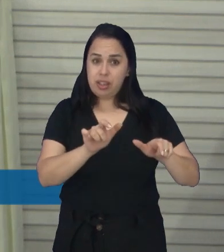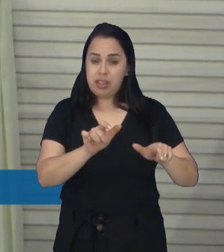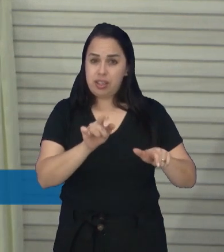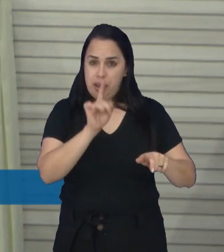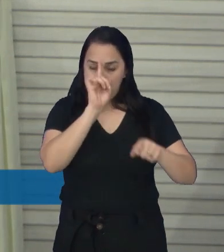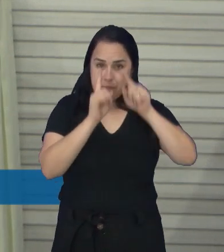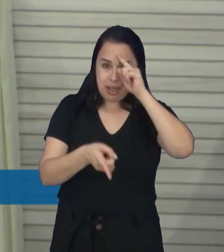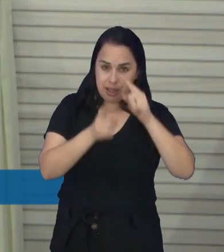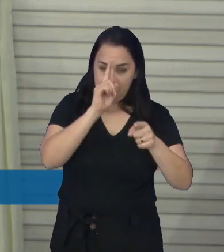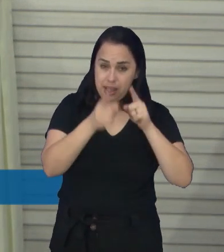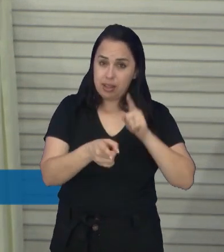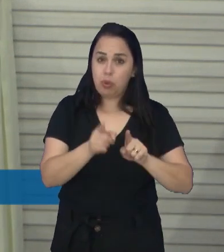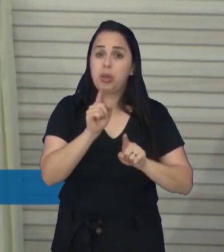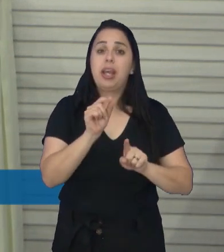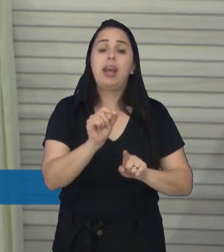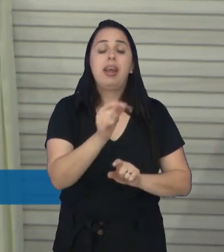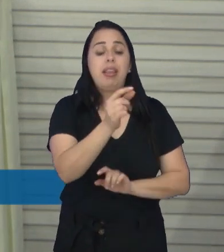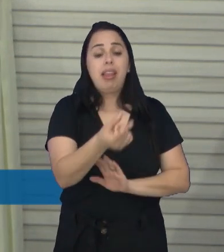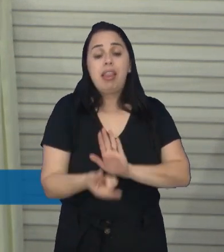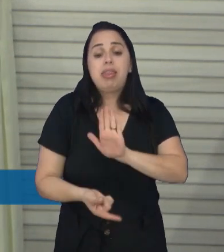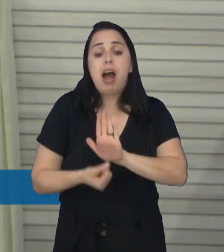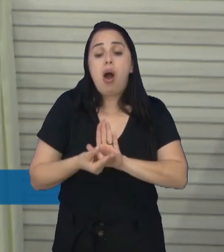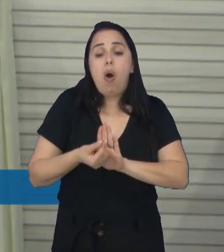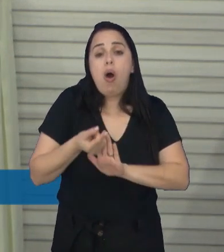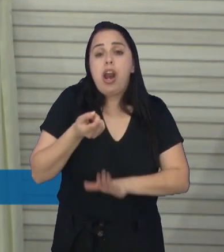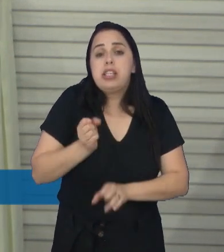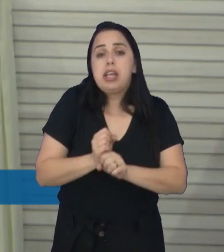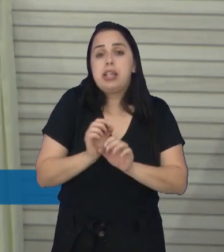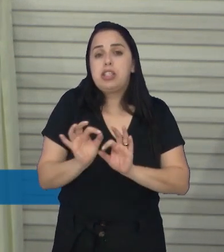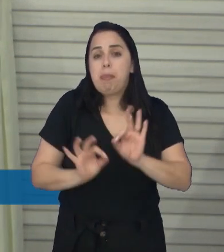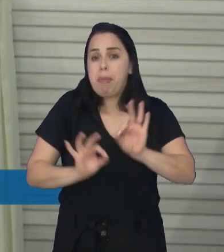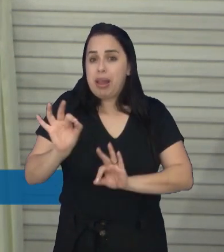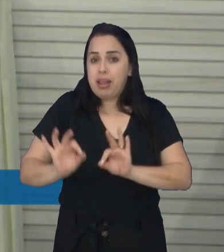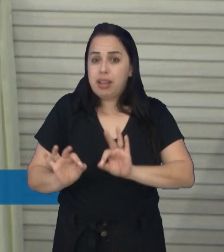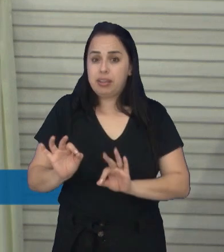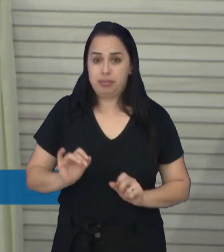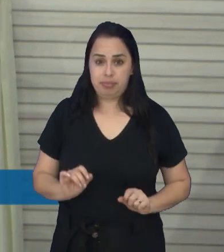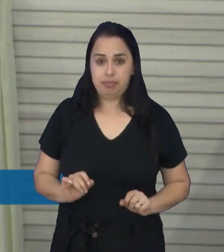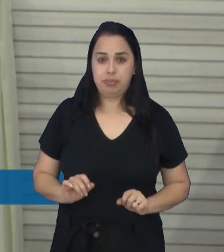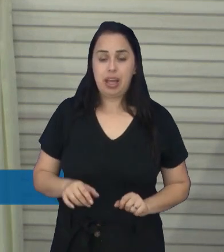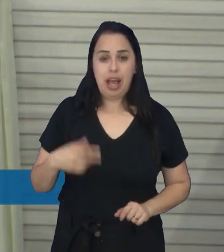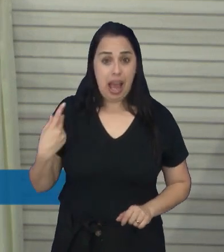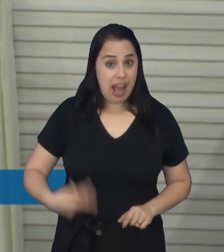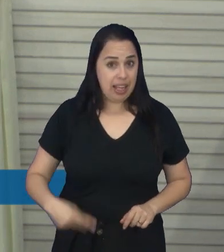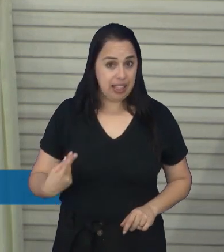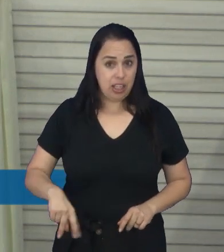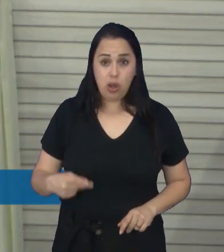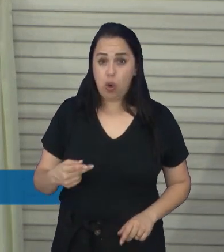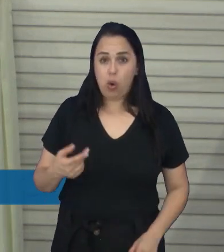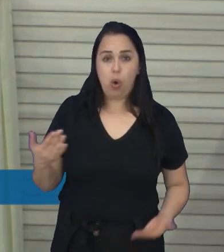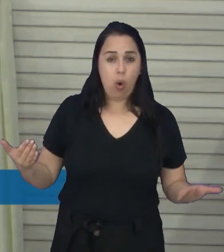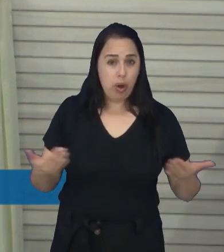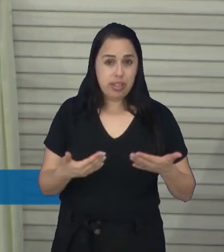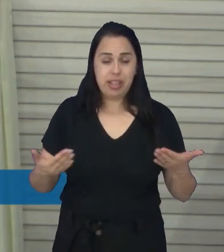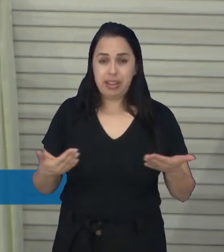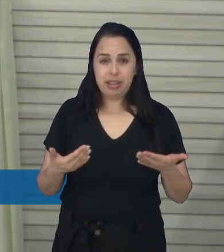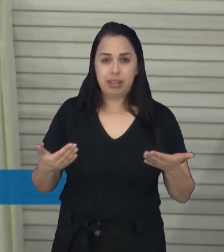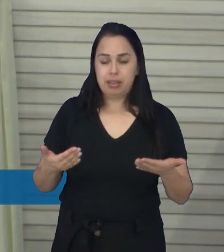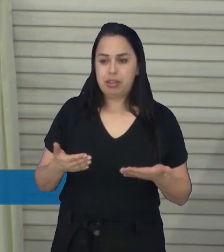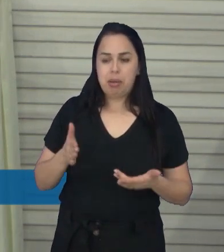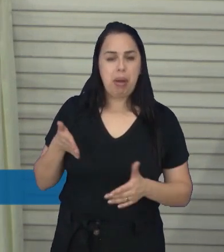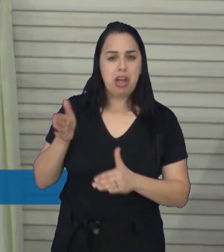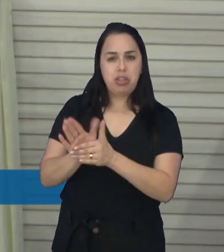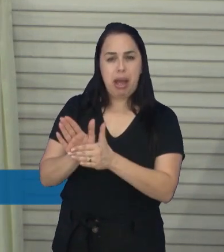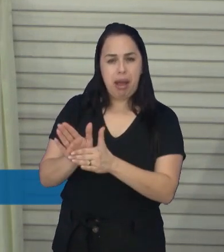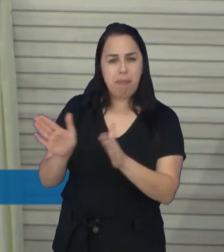que é no orçamento que é no plano diretor e na lei de isolamento porque aqui hoje não teve nada para as pessoas